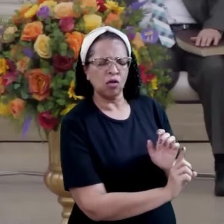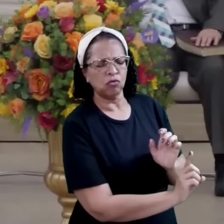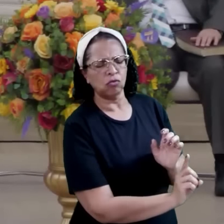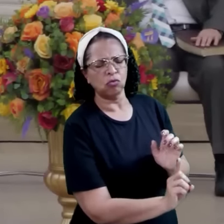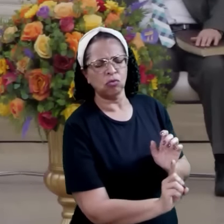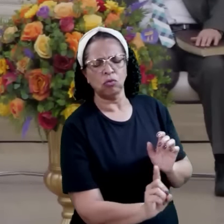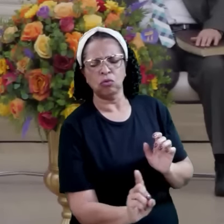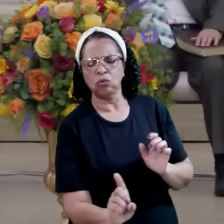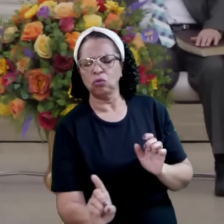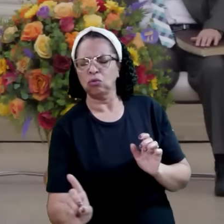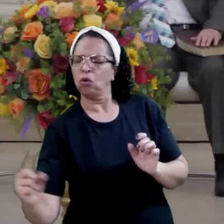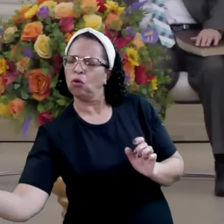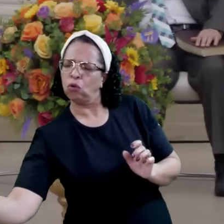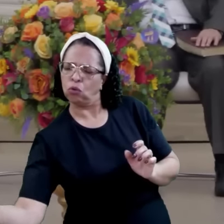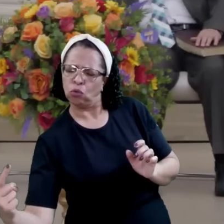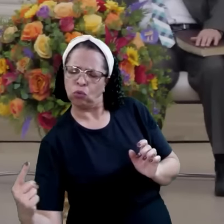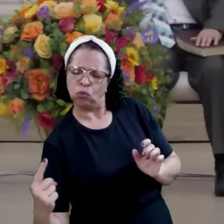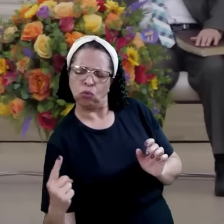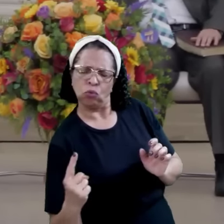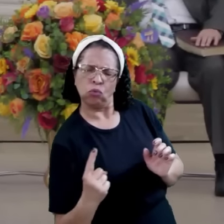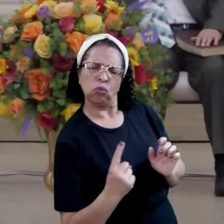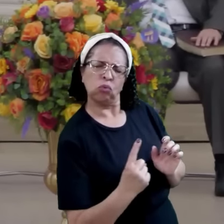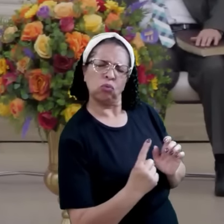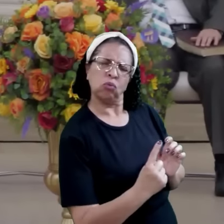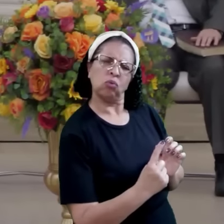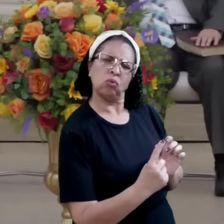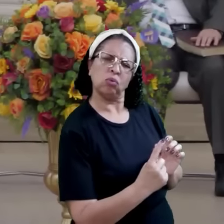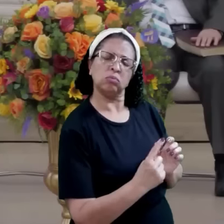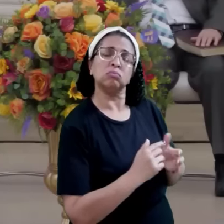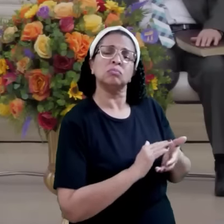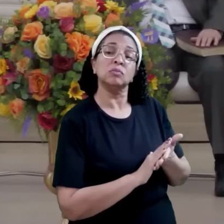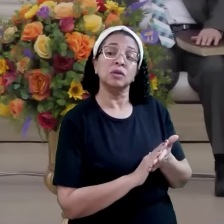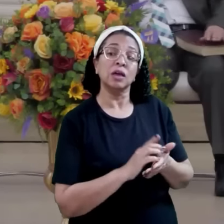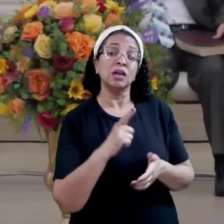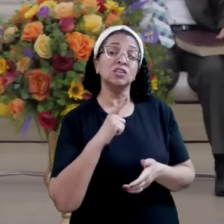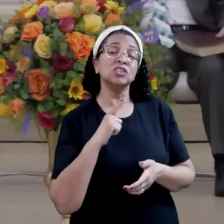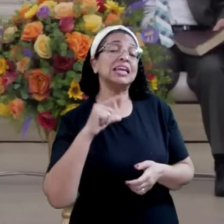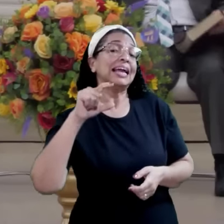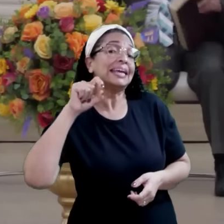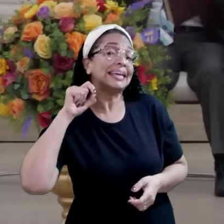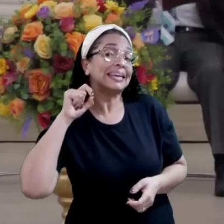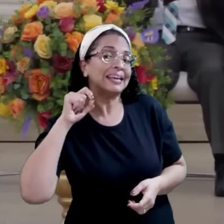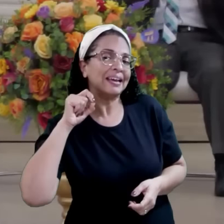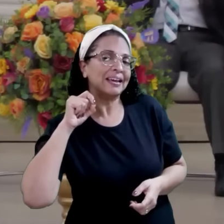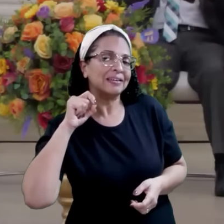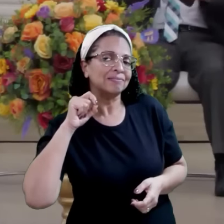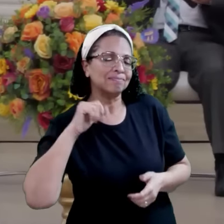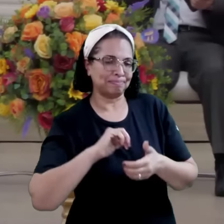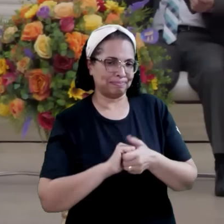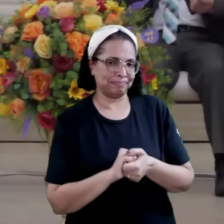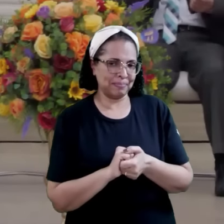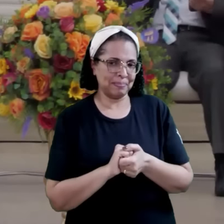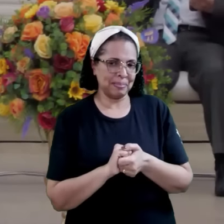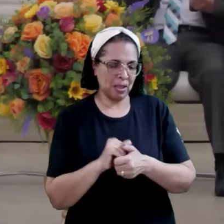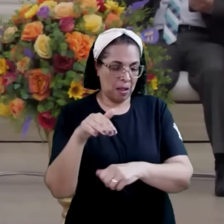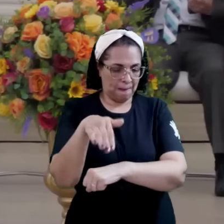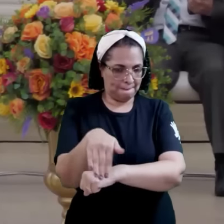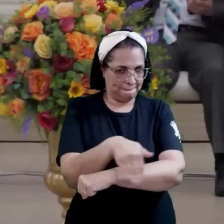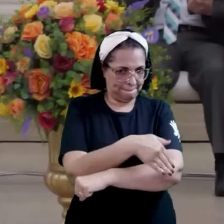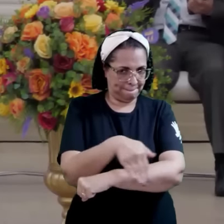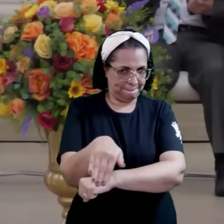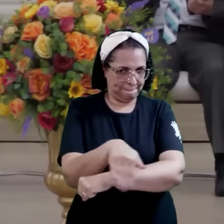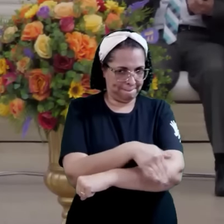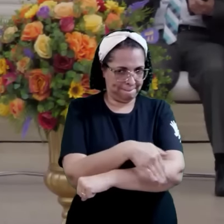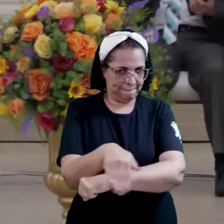Jericó vírgula estão saindo agora de Jericó Bartimeu cego filho de timeu sentado na beira do caminho mend engano ele ouou ele